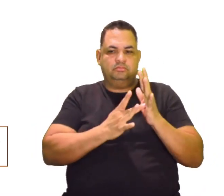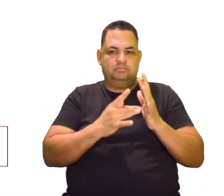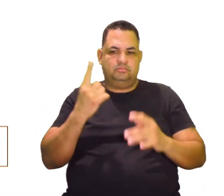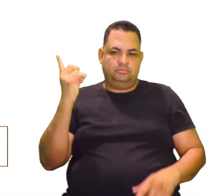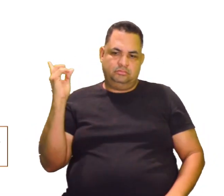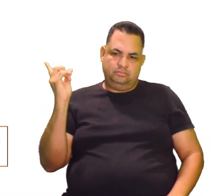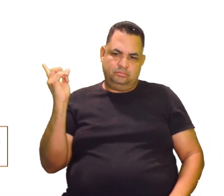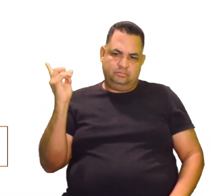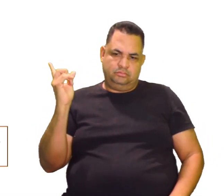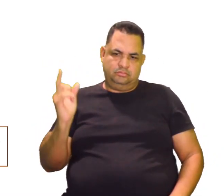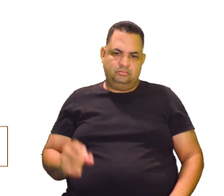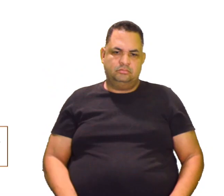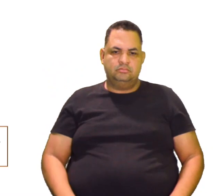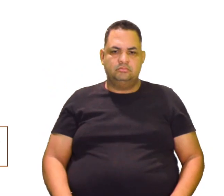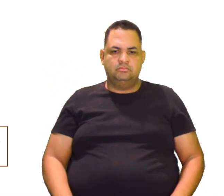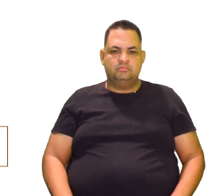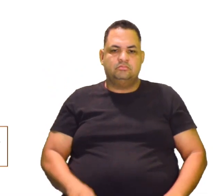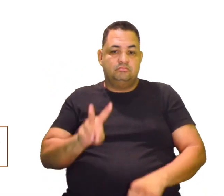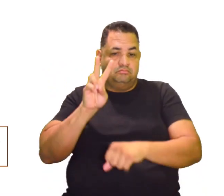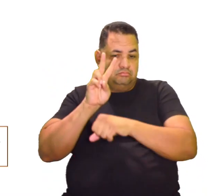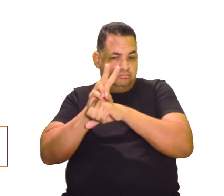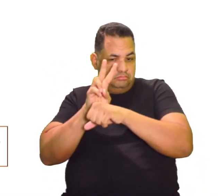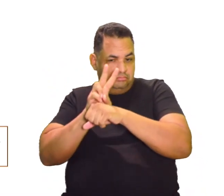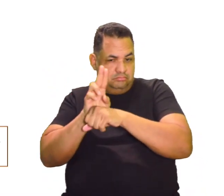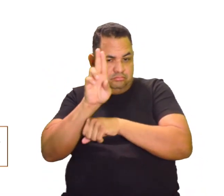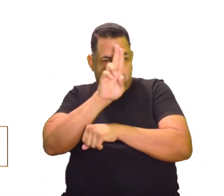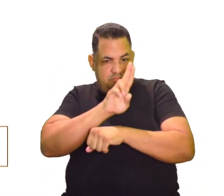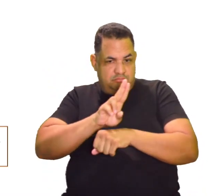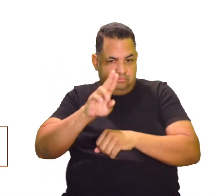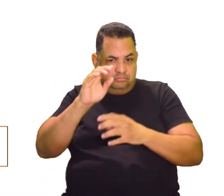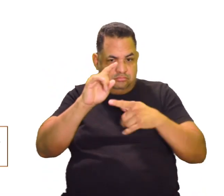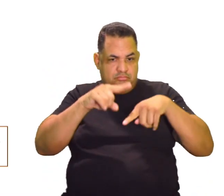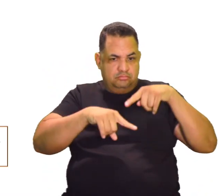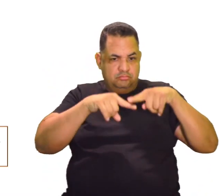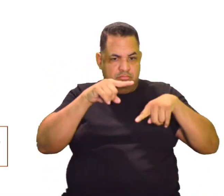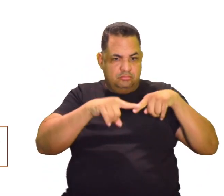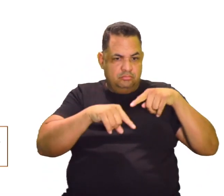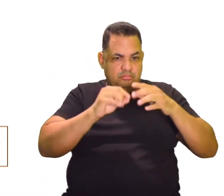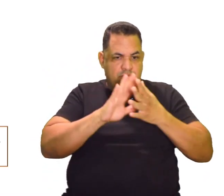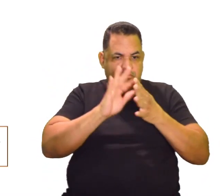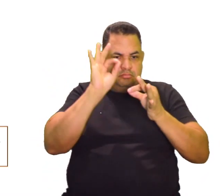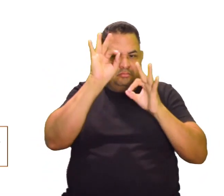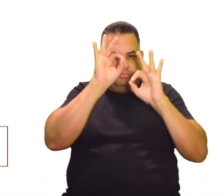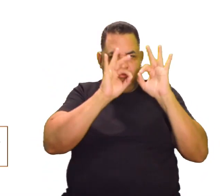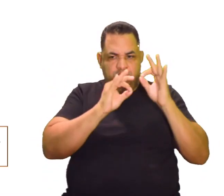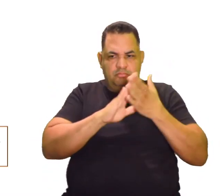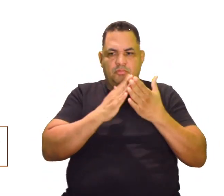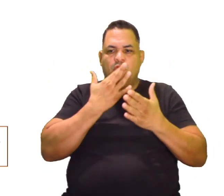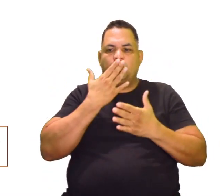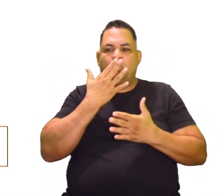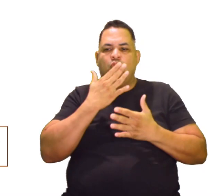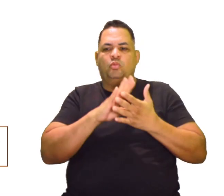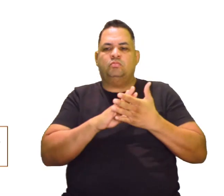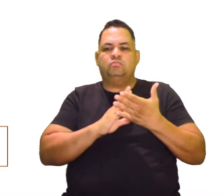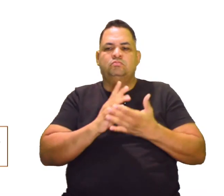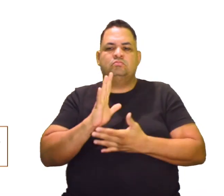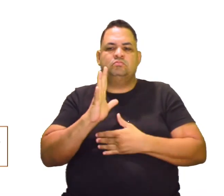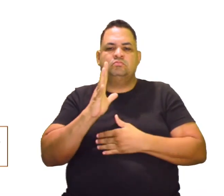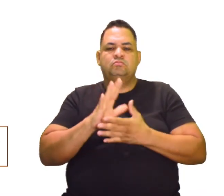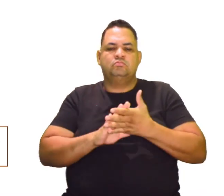Tá muito bem preservado ainda. Eles utilizavam materiais, né, pigmentos aí que durou